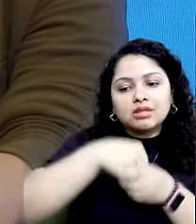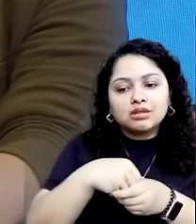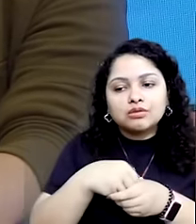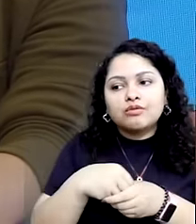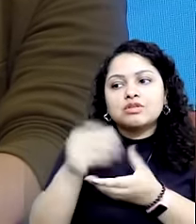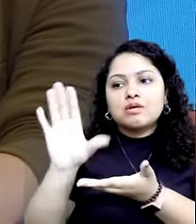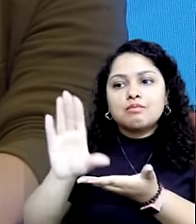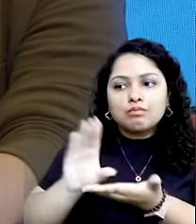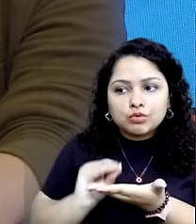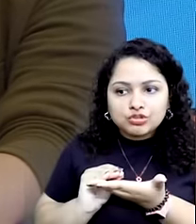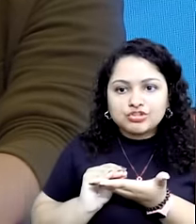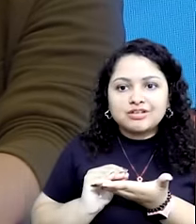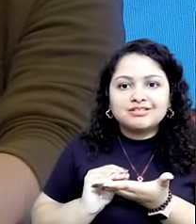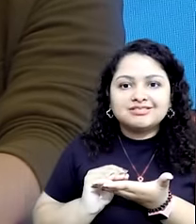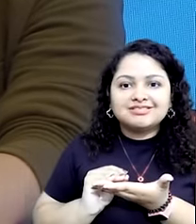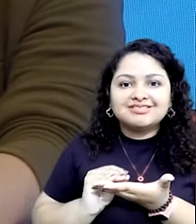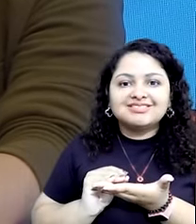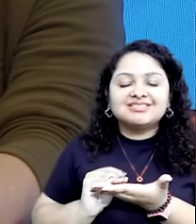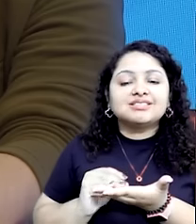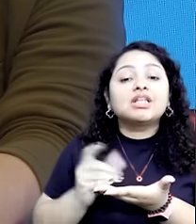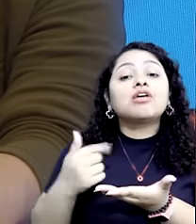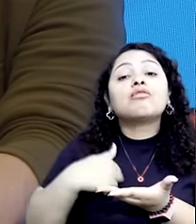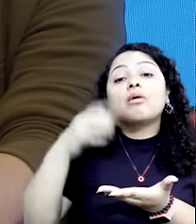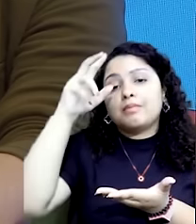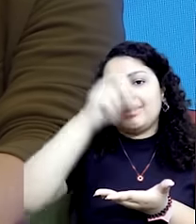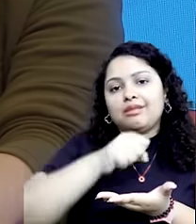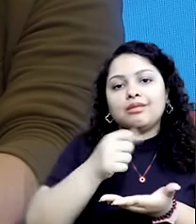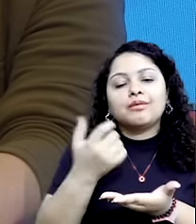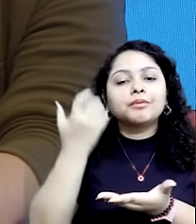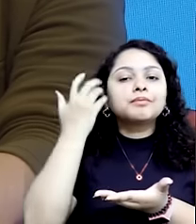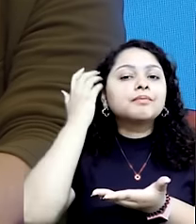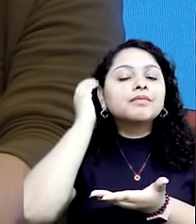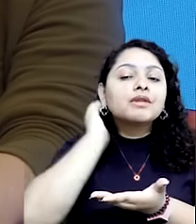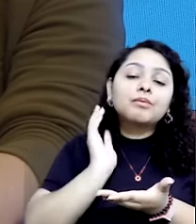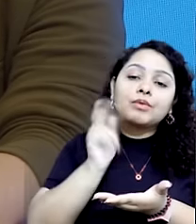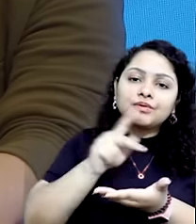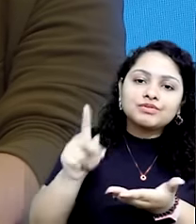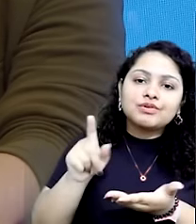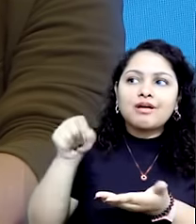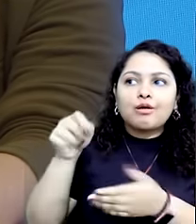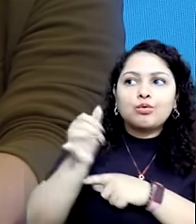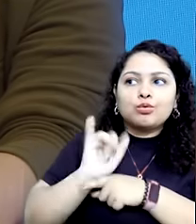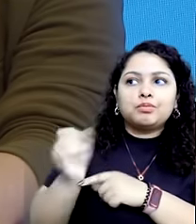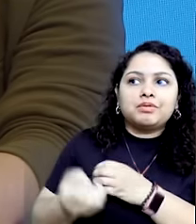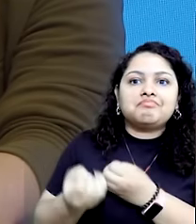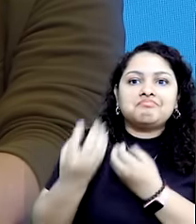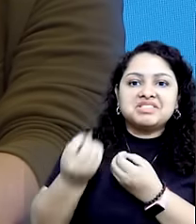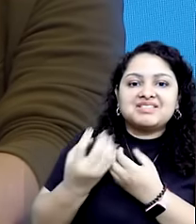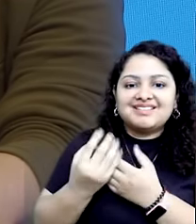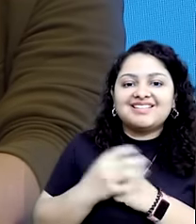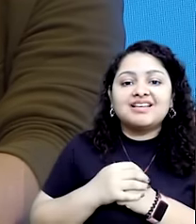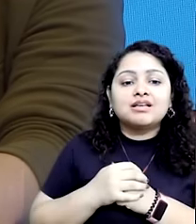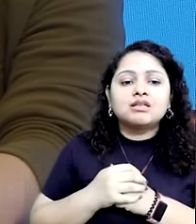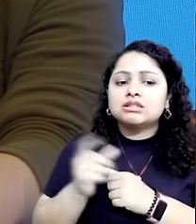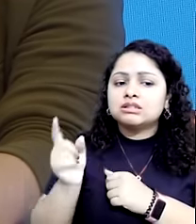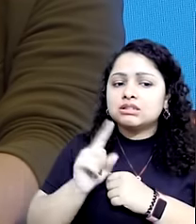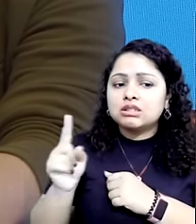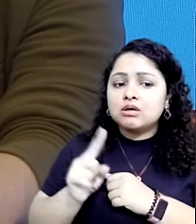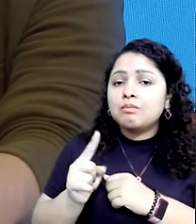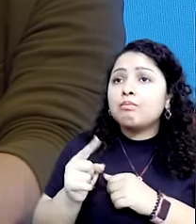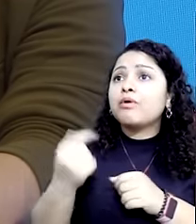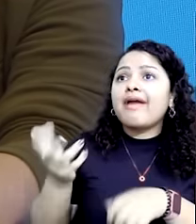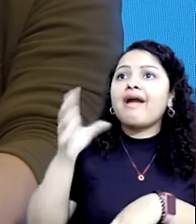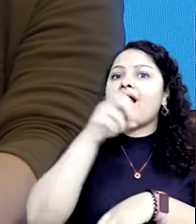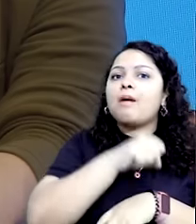puxa lá no eu falo assim porque eu vou aprendendo meu professor na maioria das vezes é o YouTube né então assim não gente porque é muito